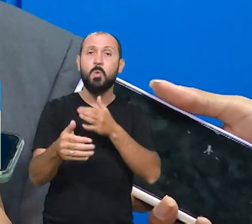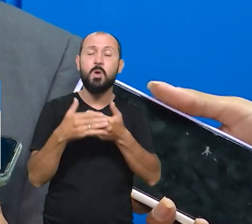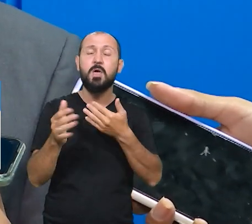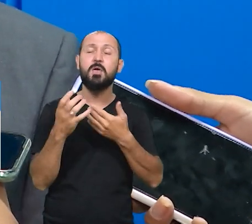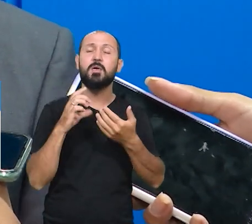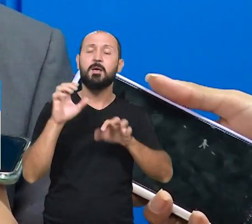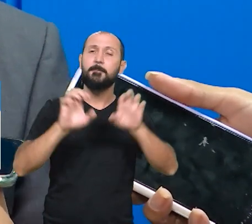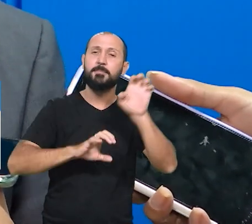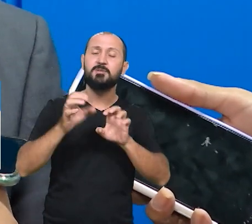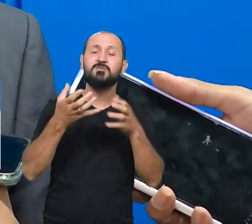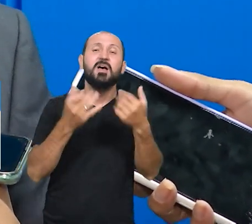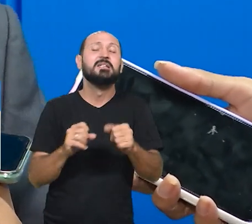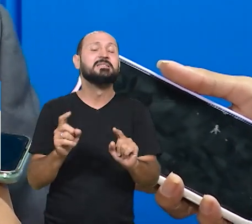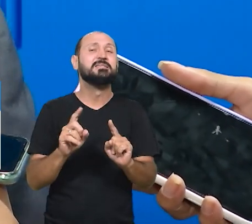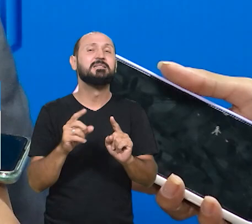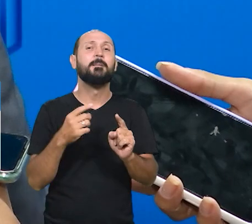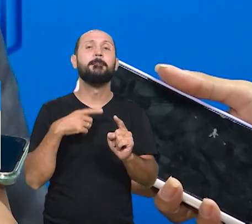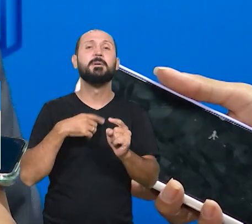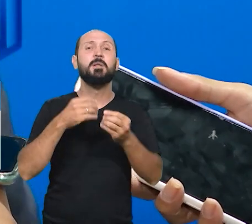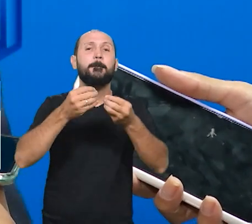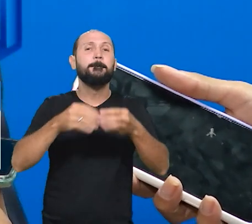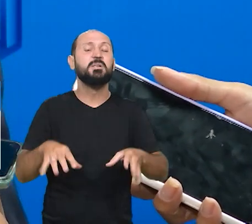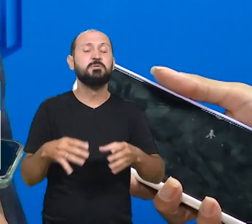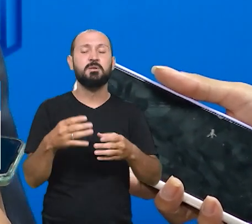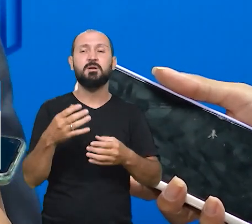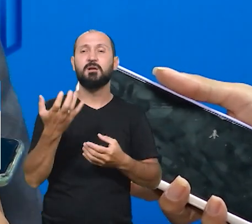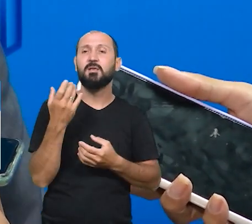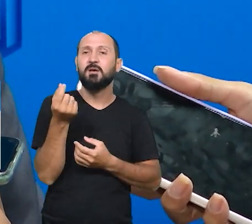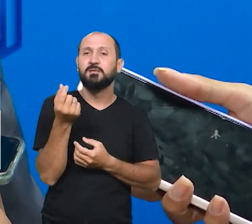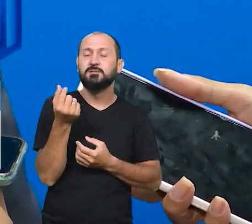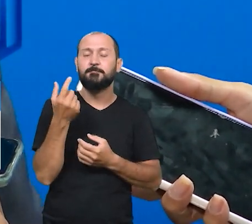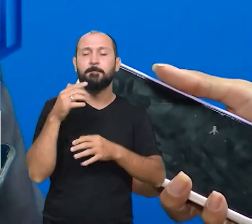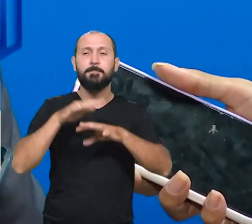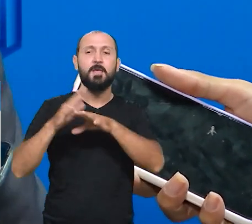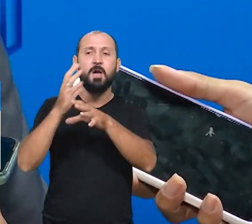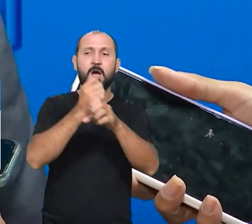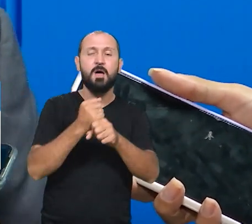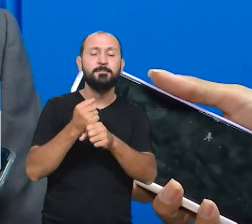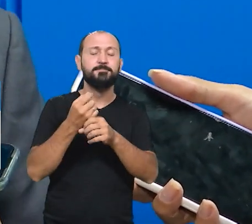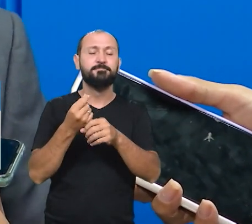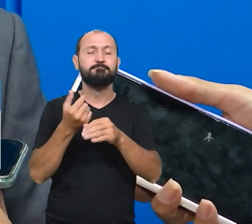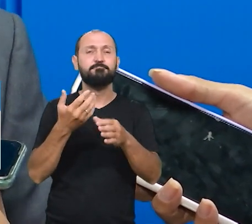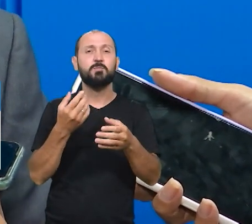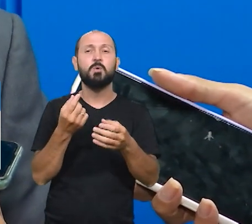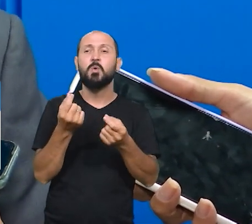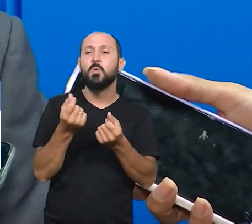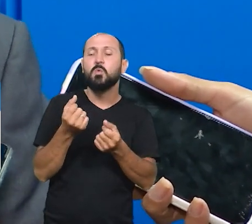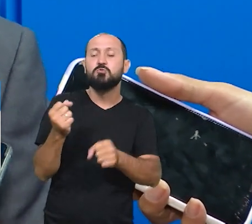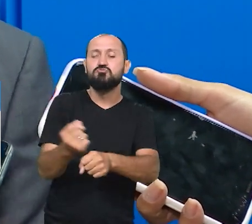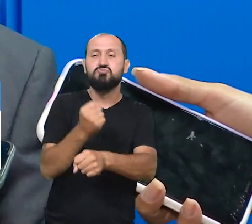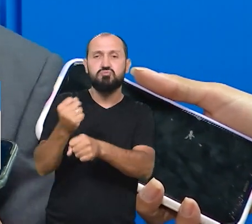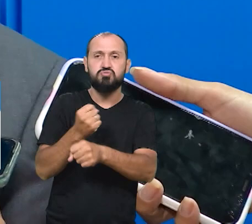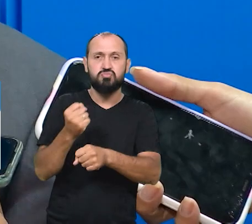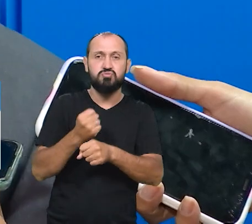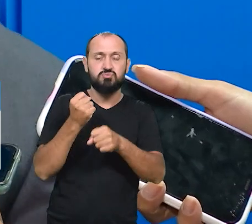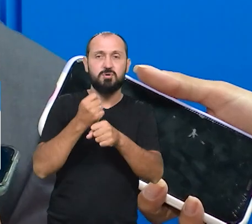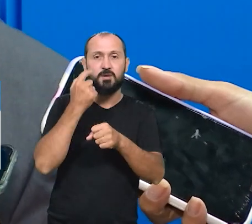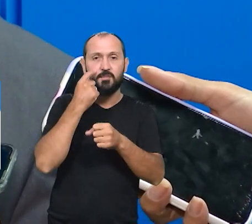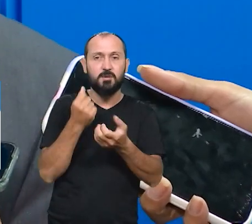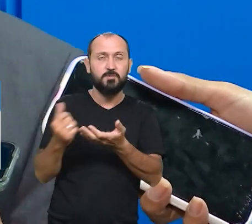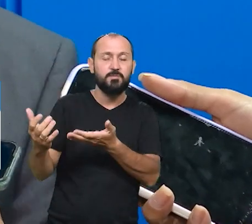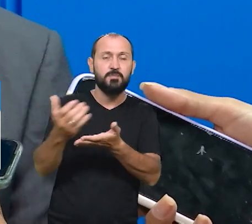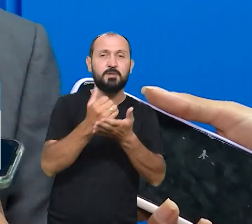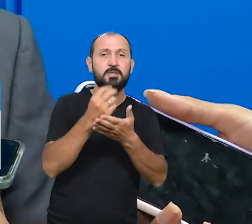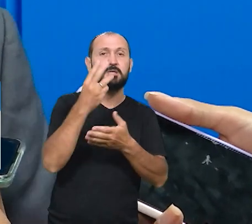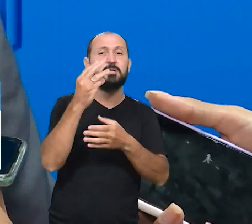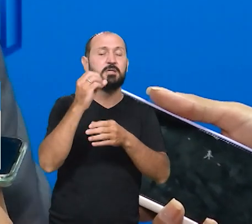NTT, mas qualquer empresa que vai assumir uma concessão, ela não vai assumir para ter prejuízo, ela vai pegar o cálculo da arrecadação, o custo